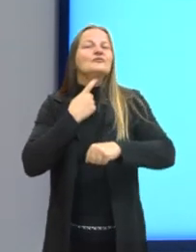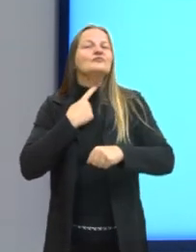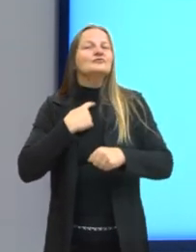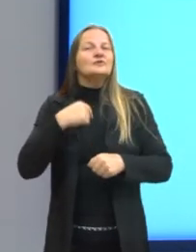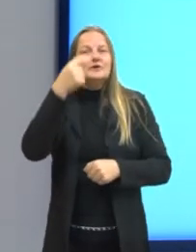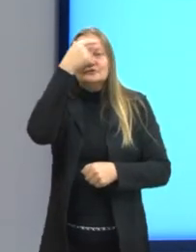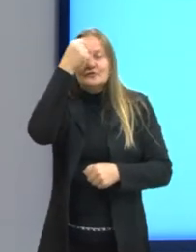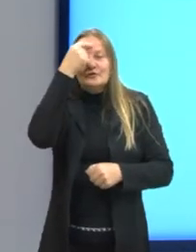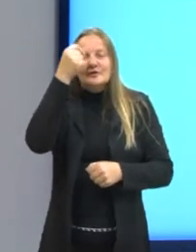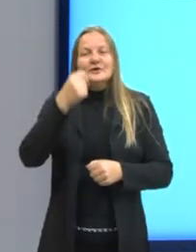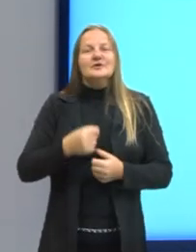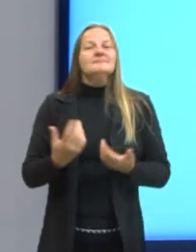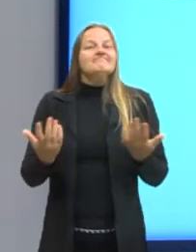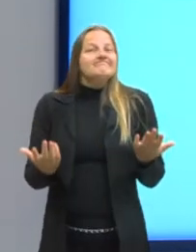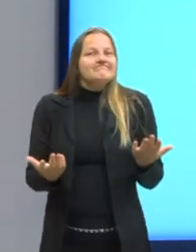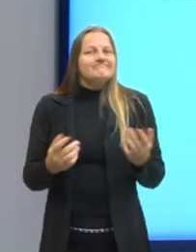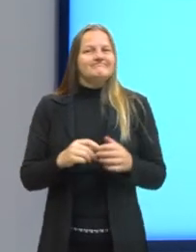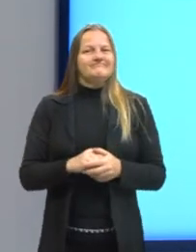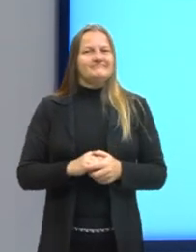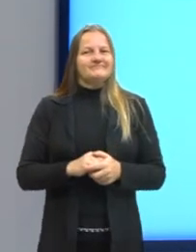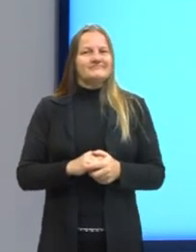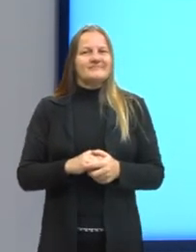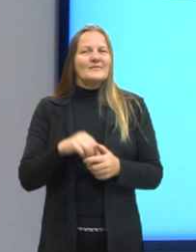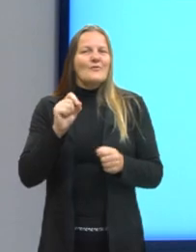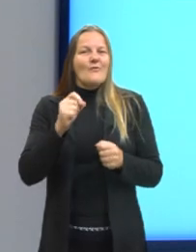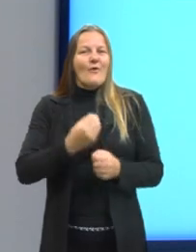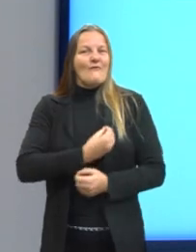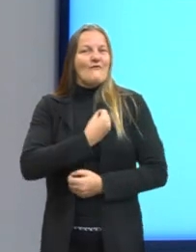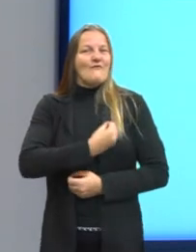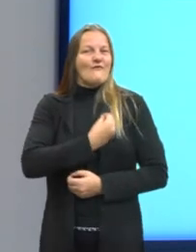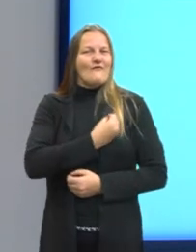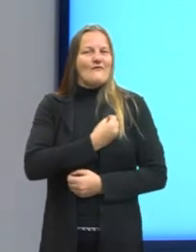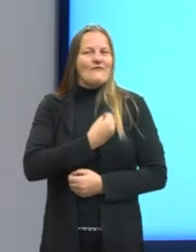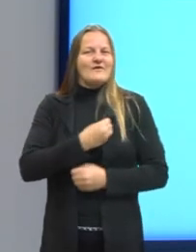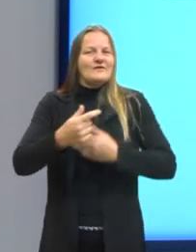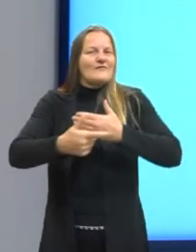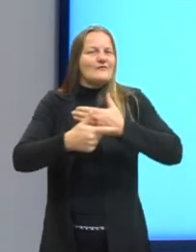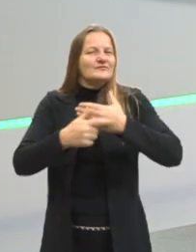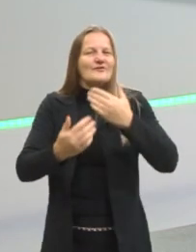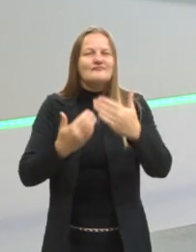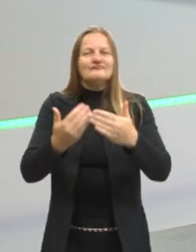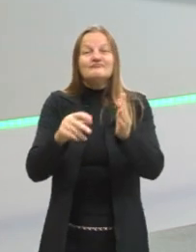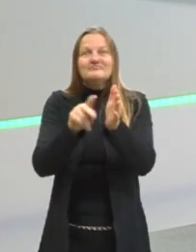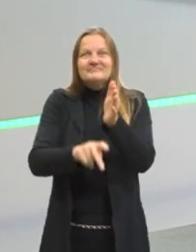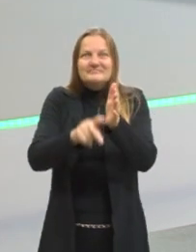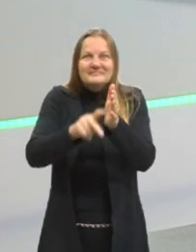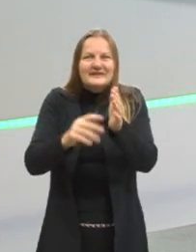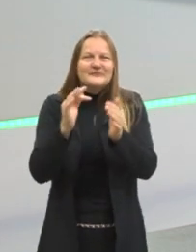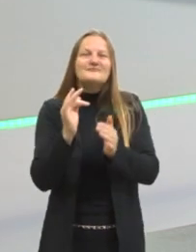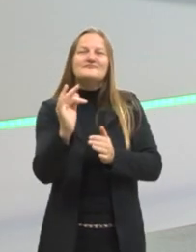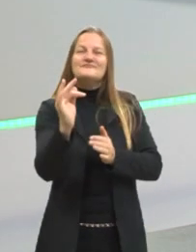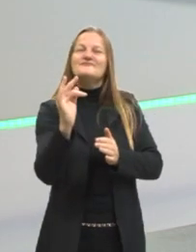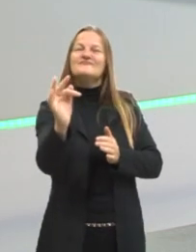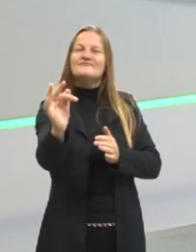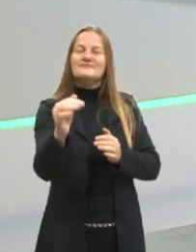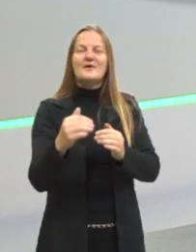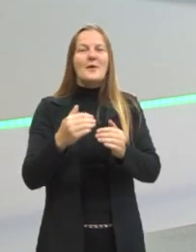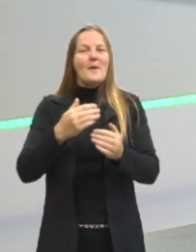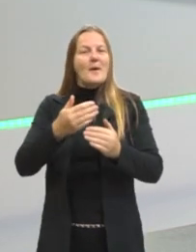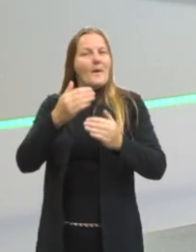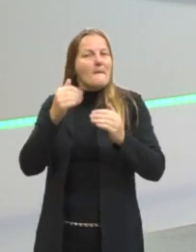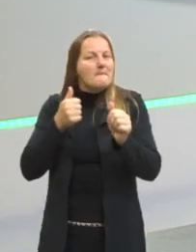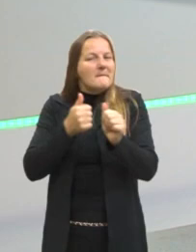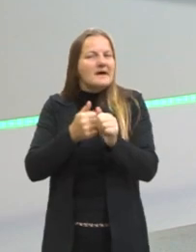faculdade na universidade que que eu vou fazer da vida Qual profissão cheio de planos lá a longo Médio